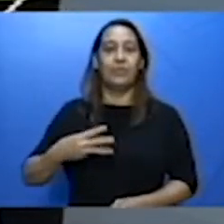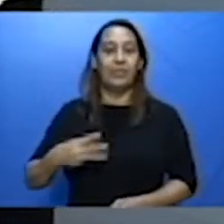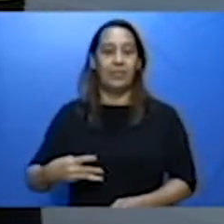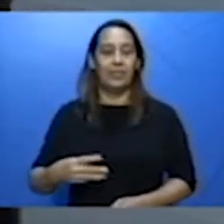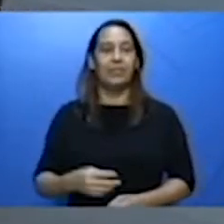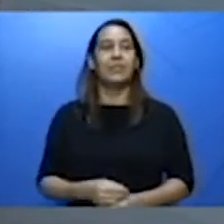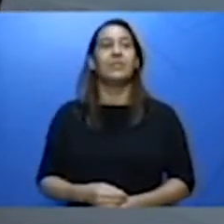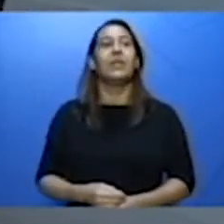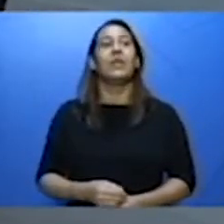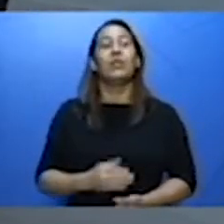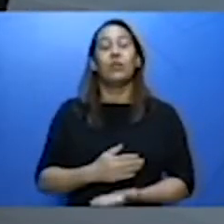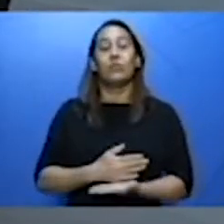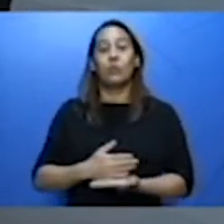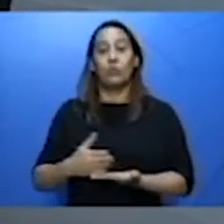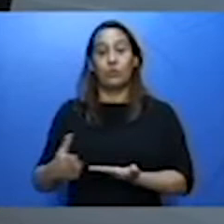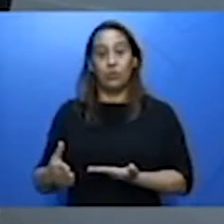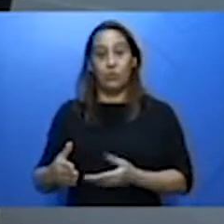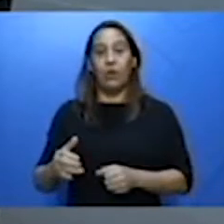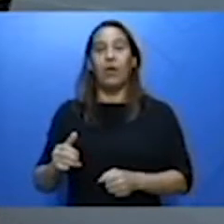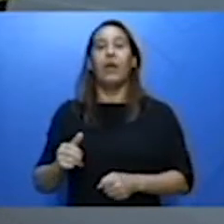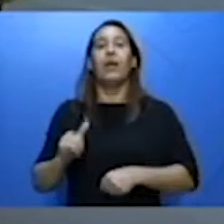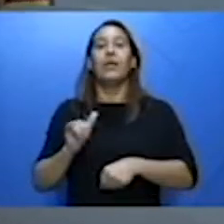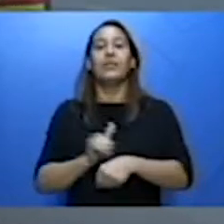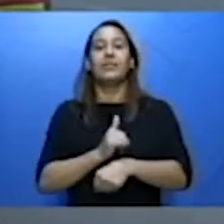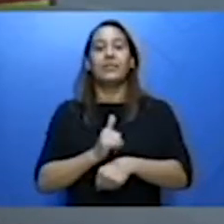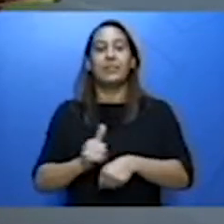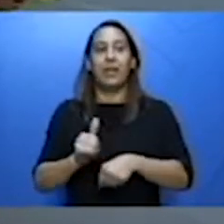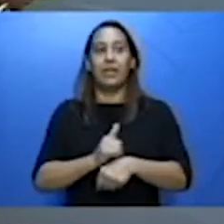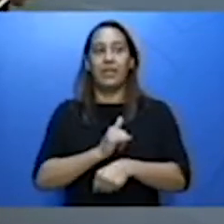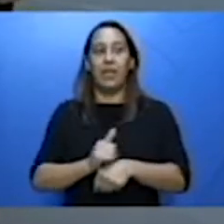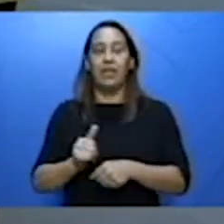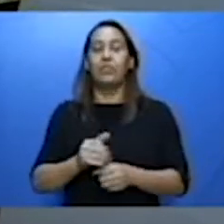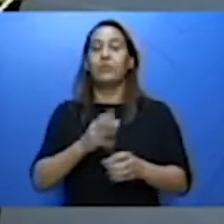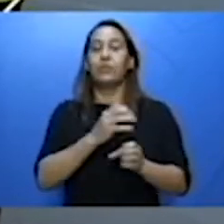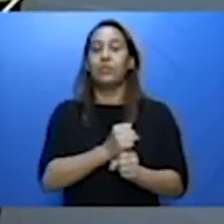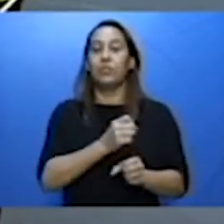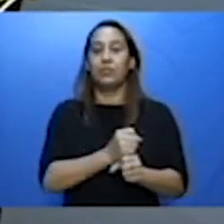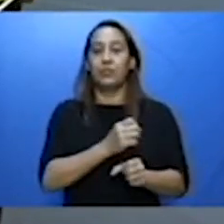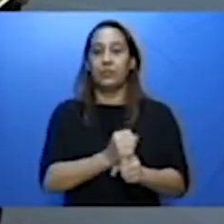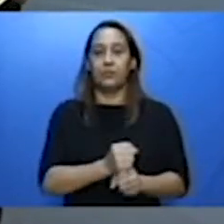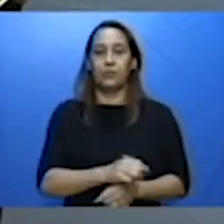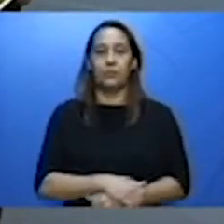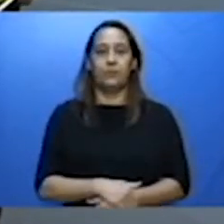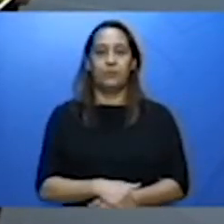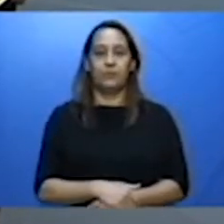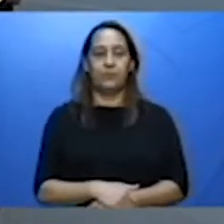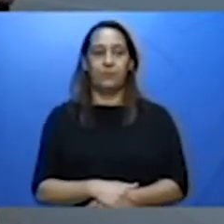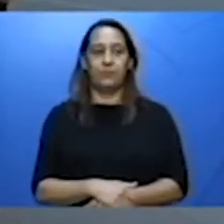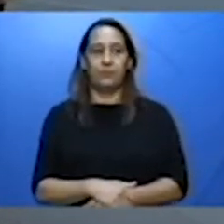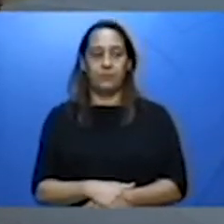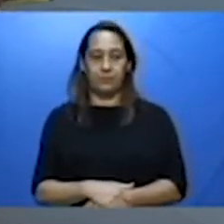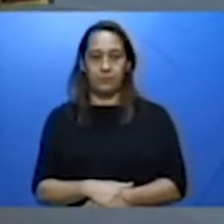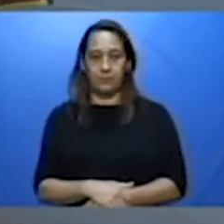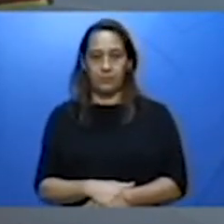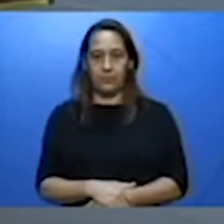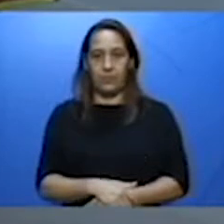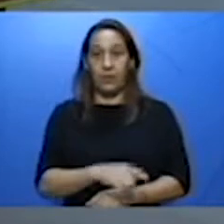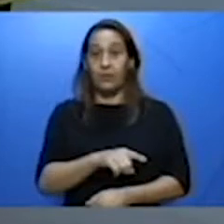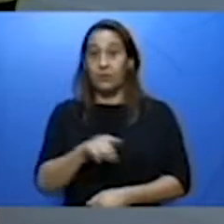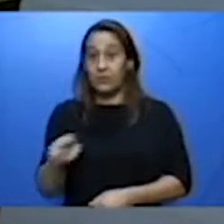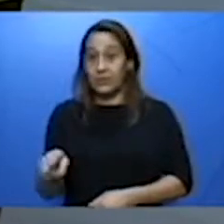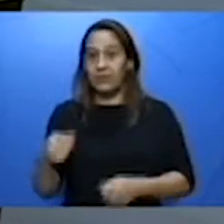hoje, a gente vai continuar aquele módulo sobre algoritmos da adição. Você